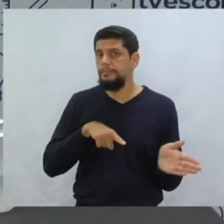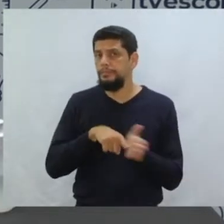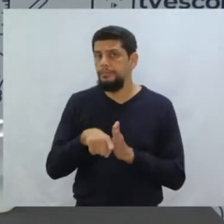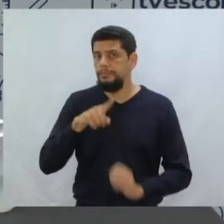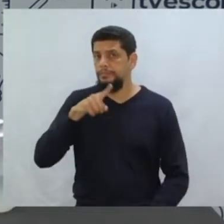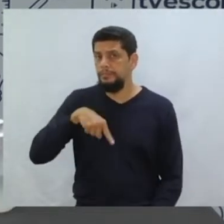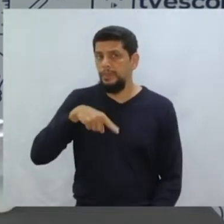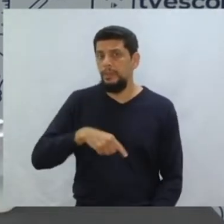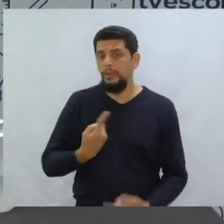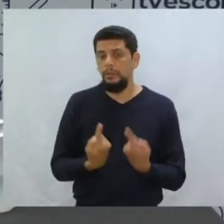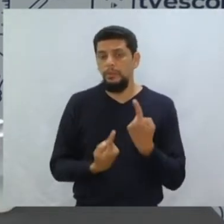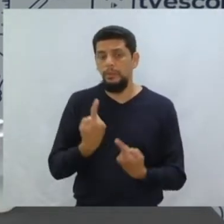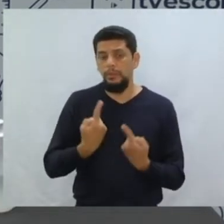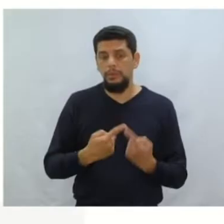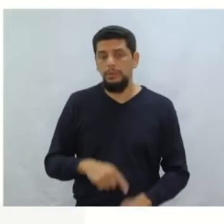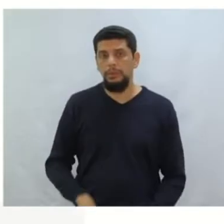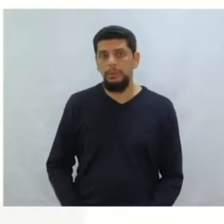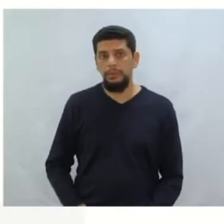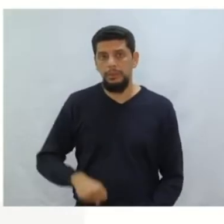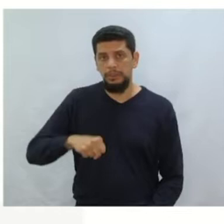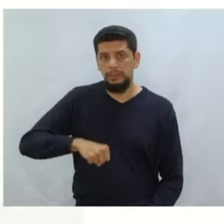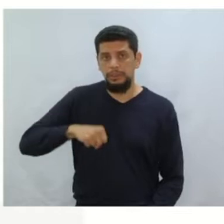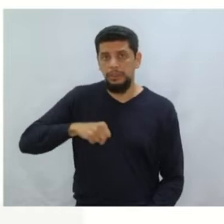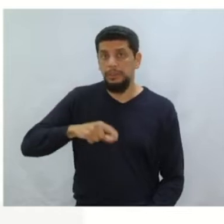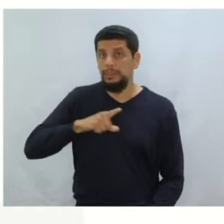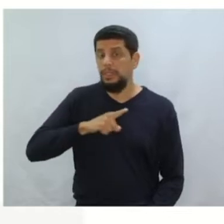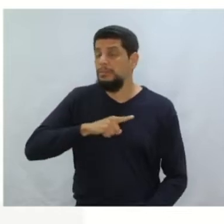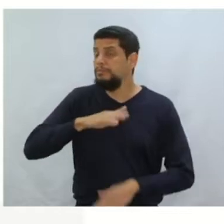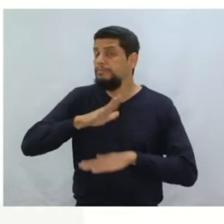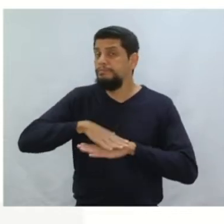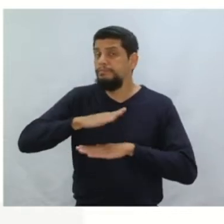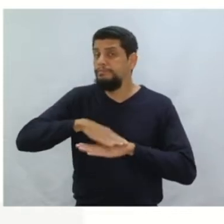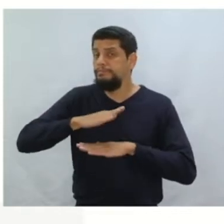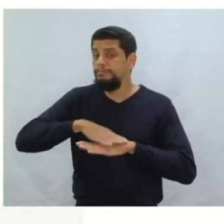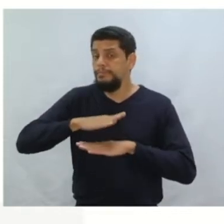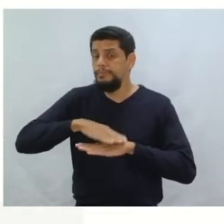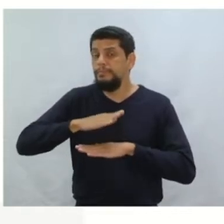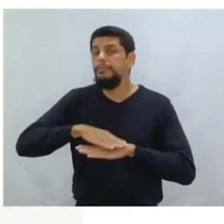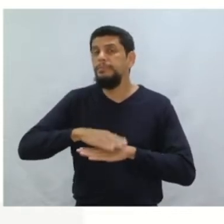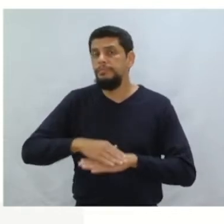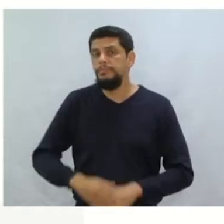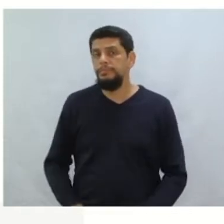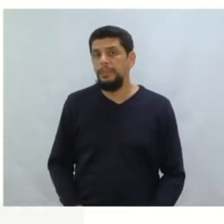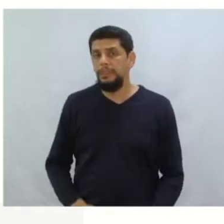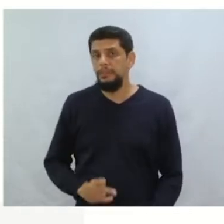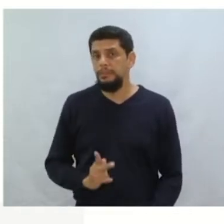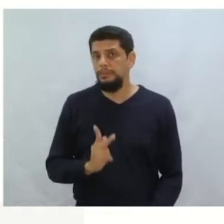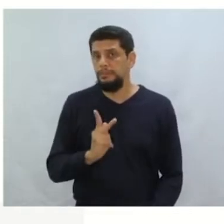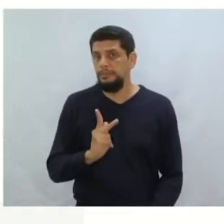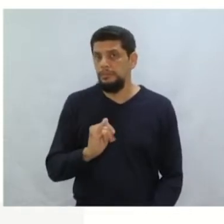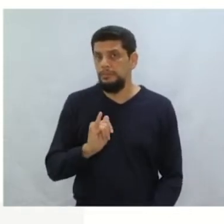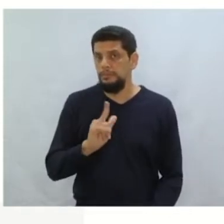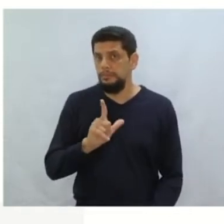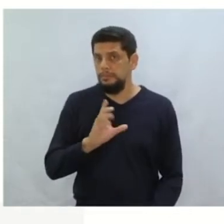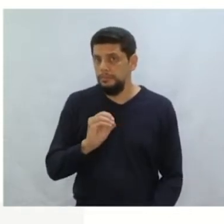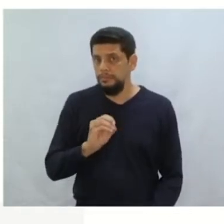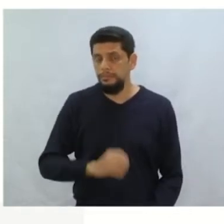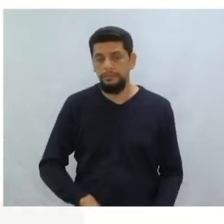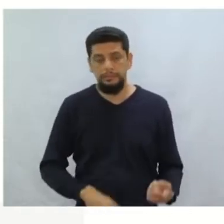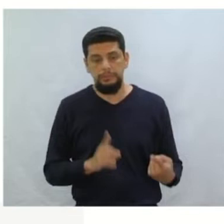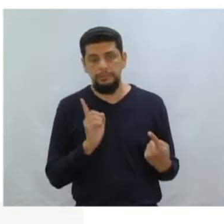Então, a pergunta é, qual cestinha está com mais quilogramas ou mais quilos? Olha